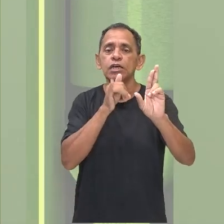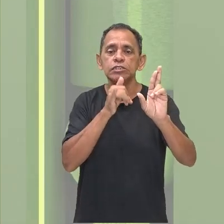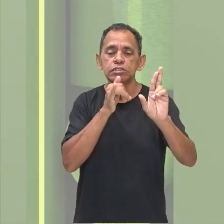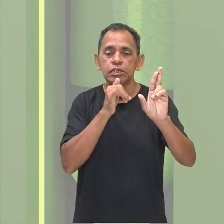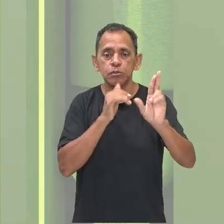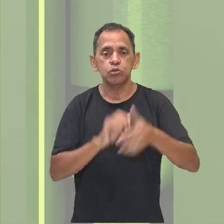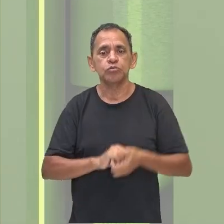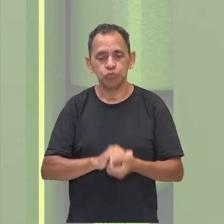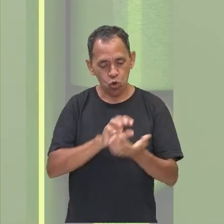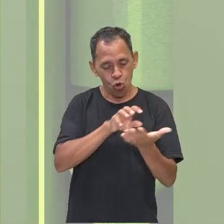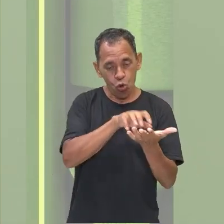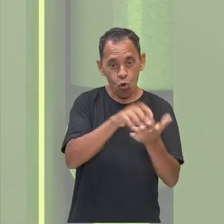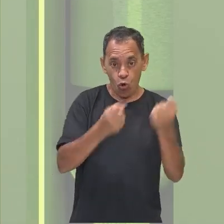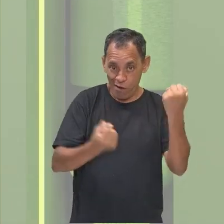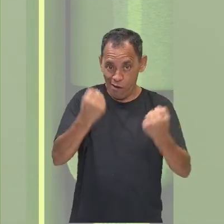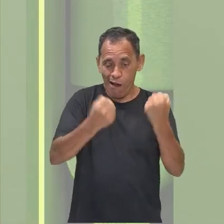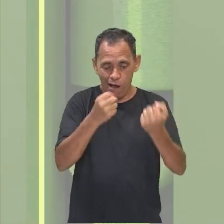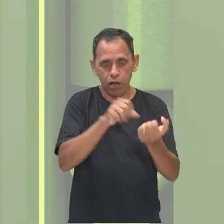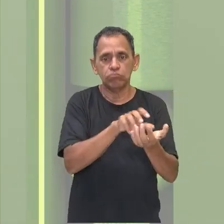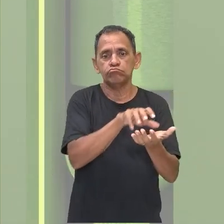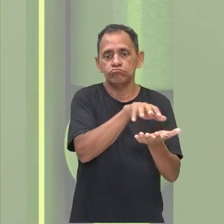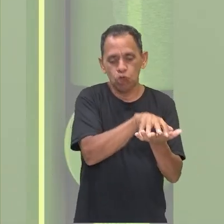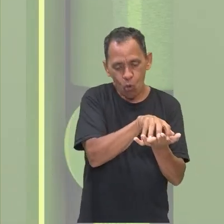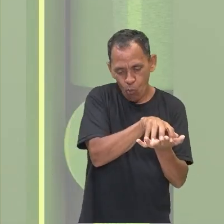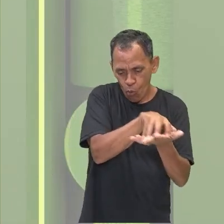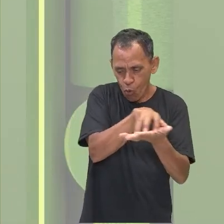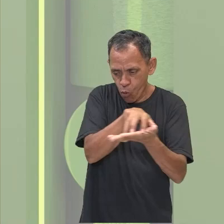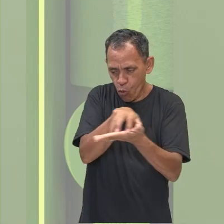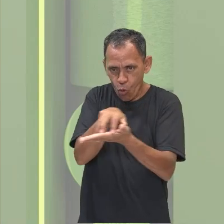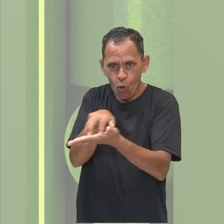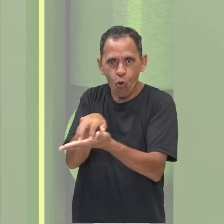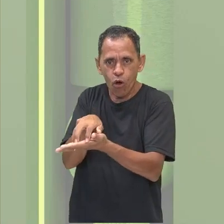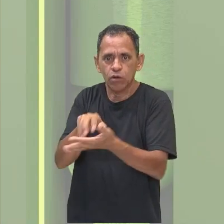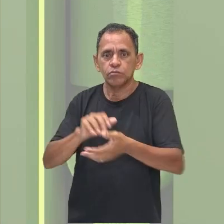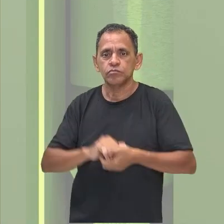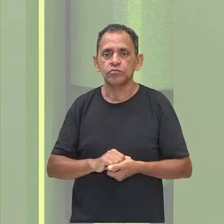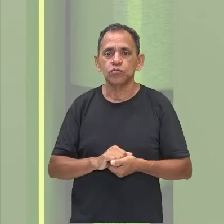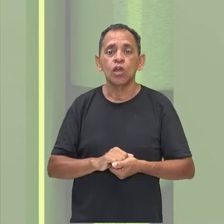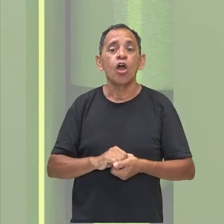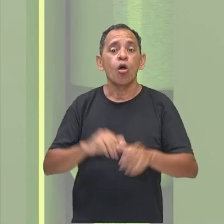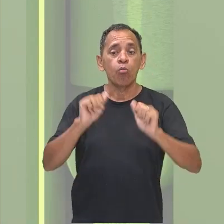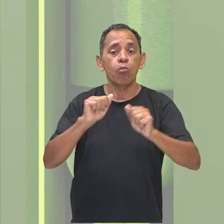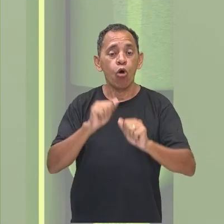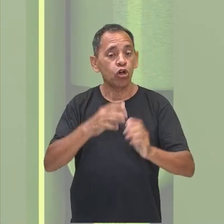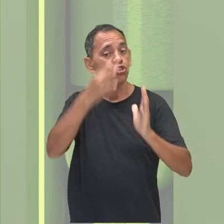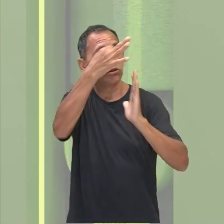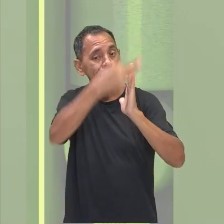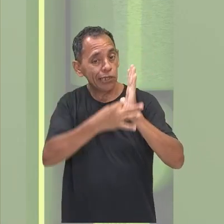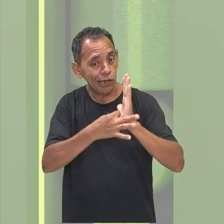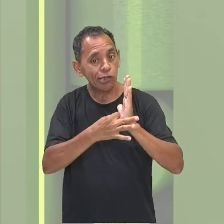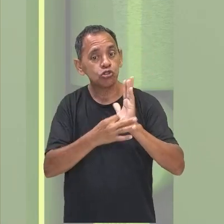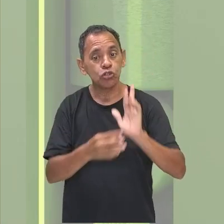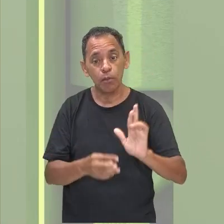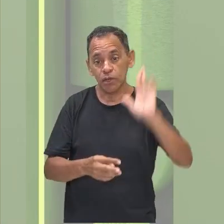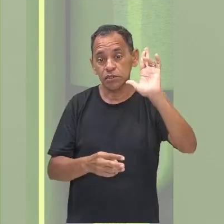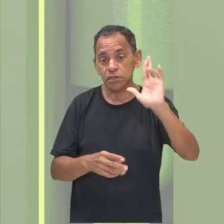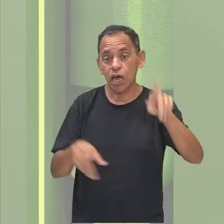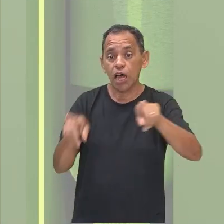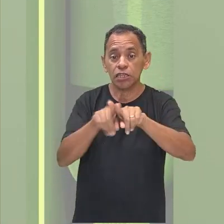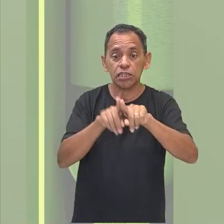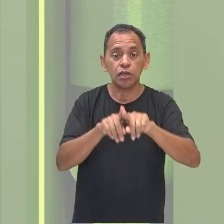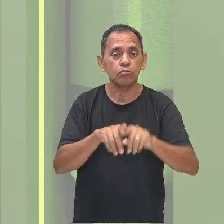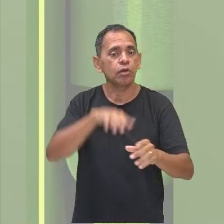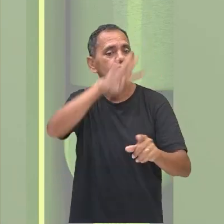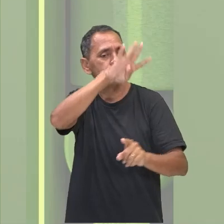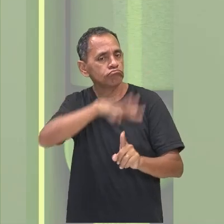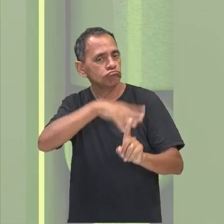de textos ou por meio de uma tabela então é necessário que você esteja muito atento à leitura para identificar